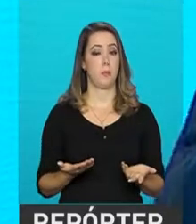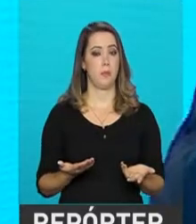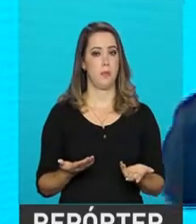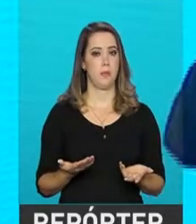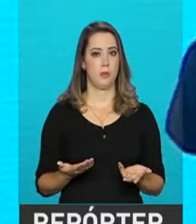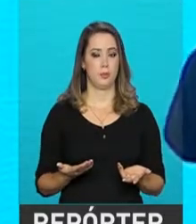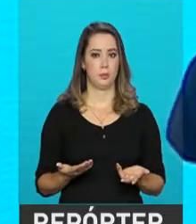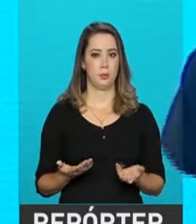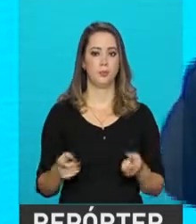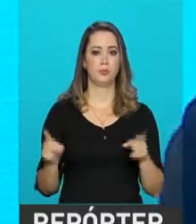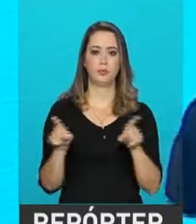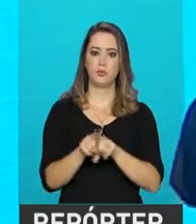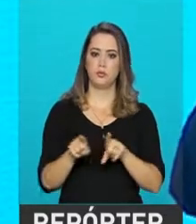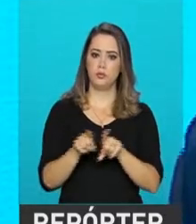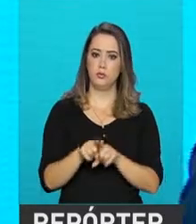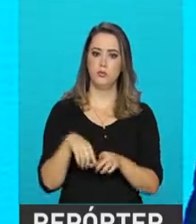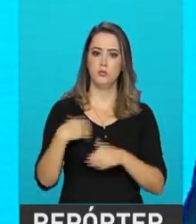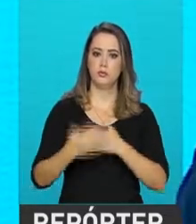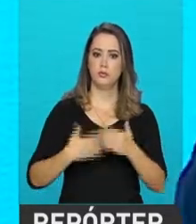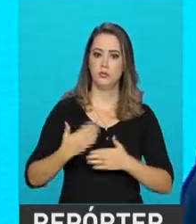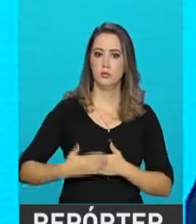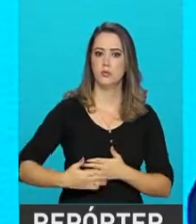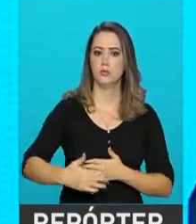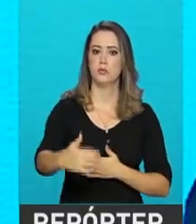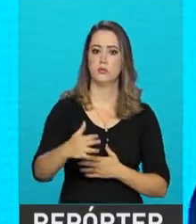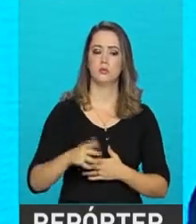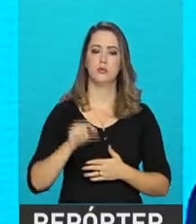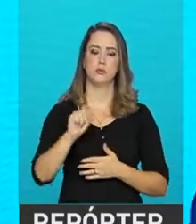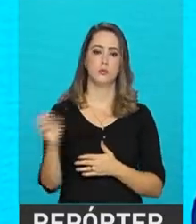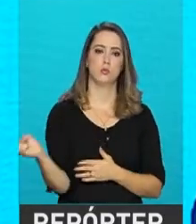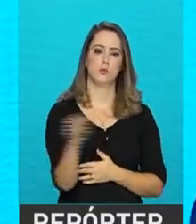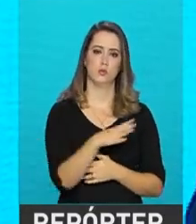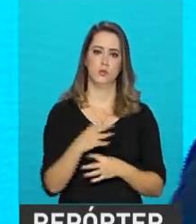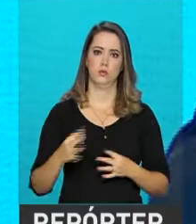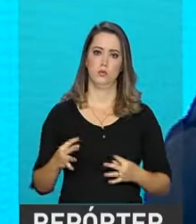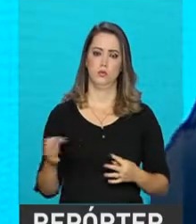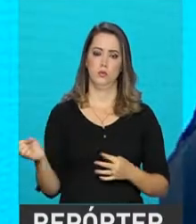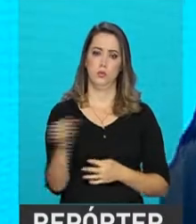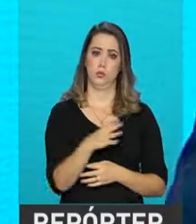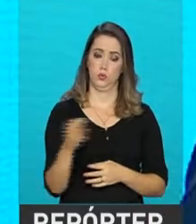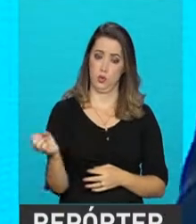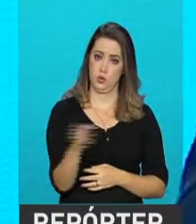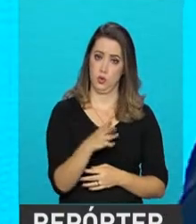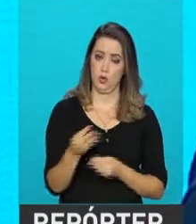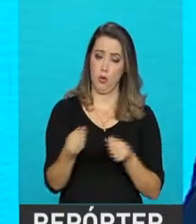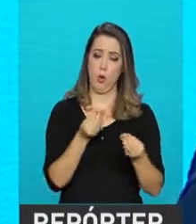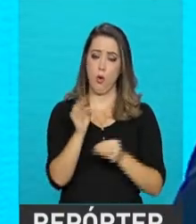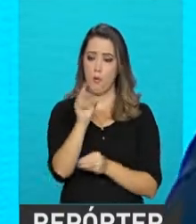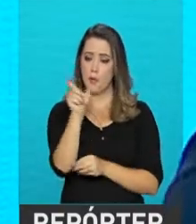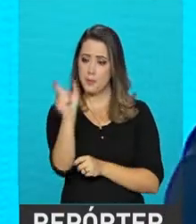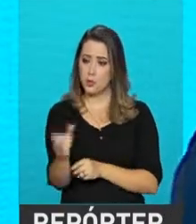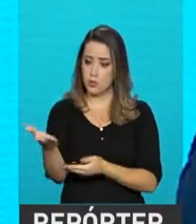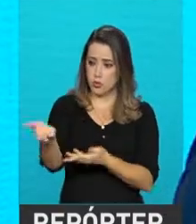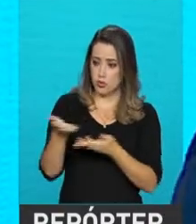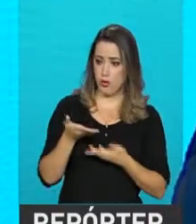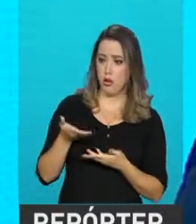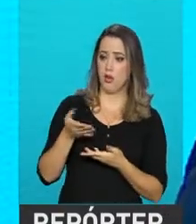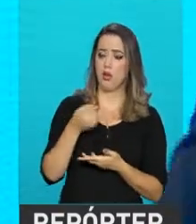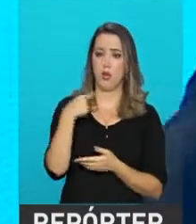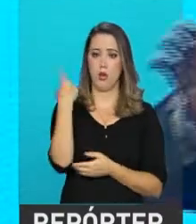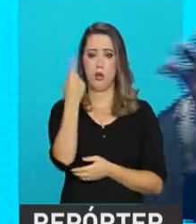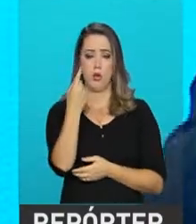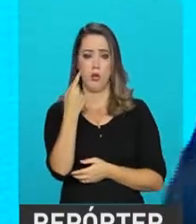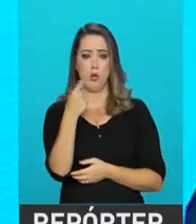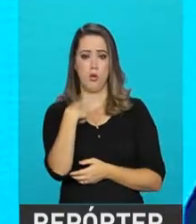também a avançando na modernização do atendimento ao cliente com jornadas